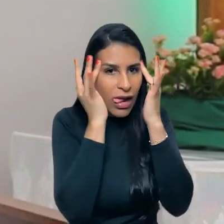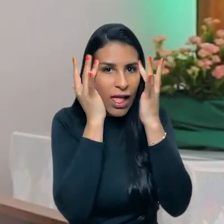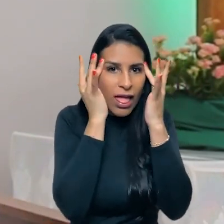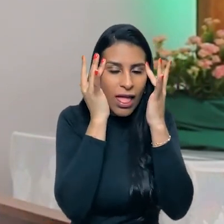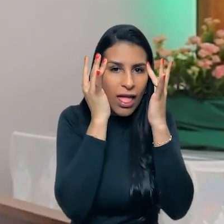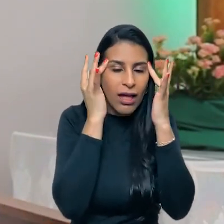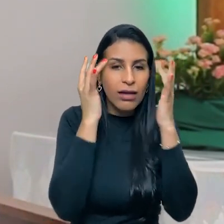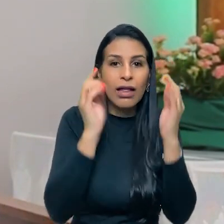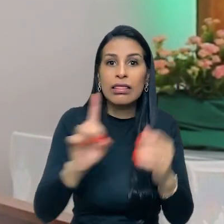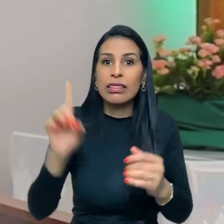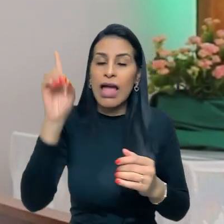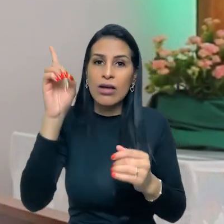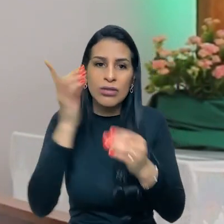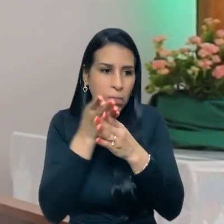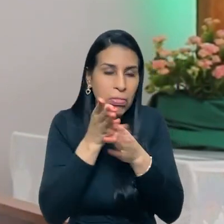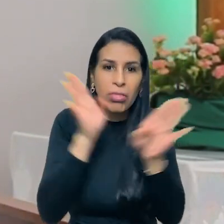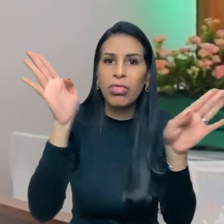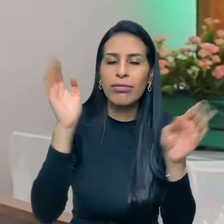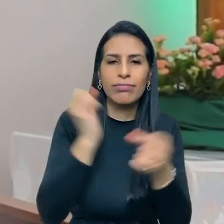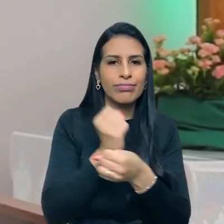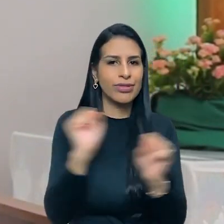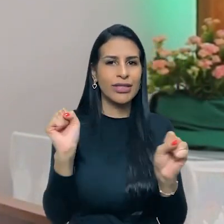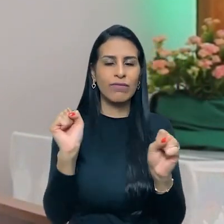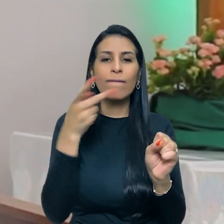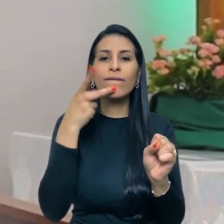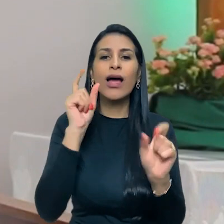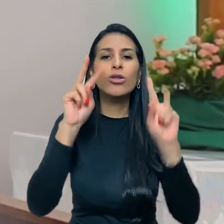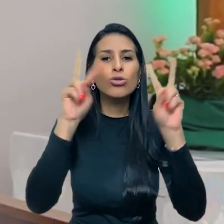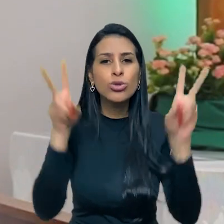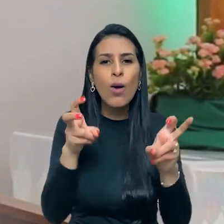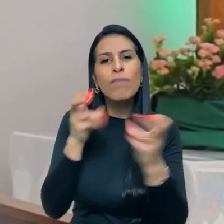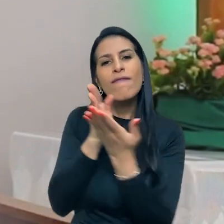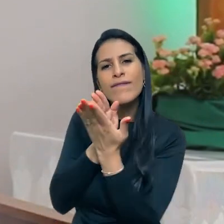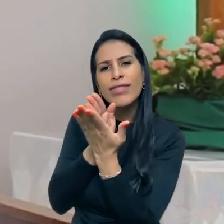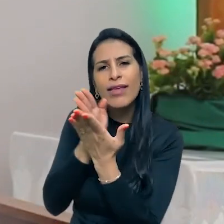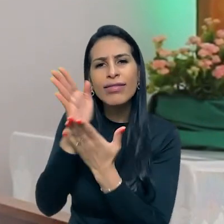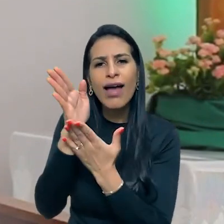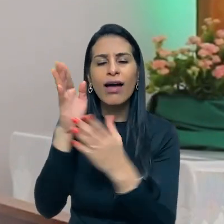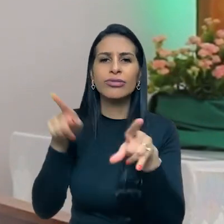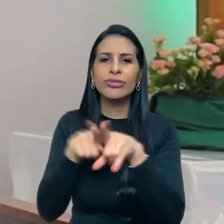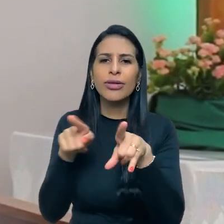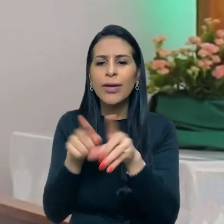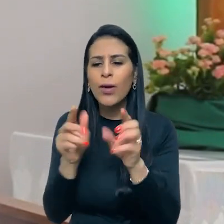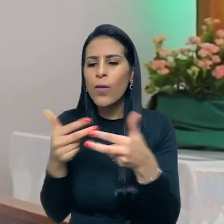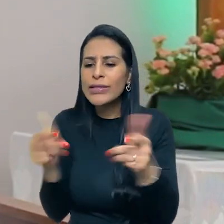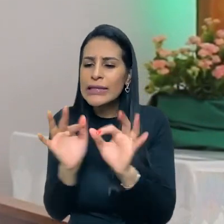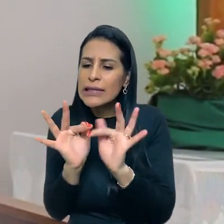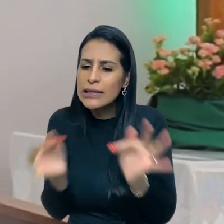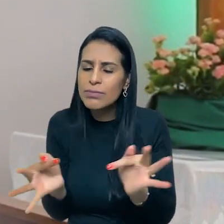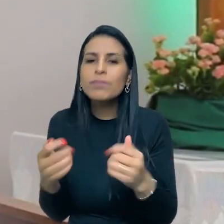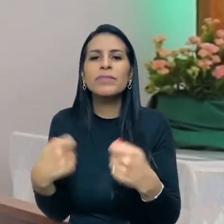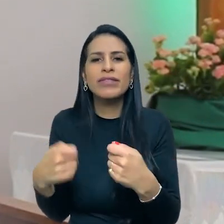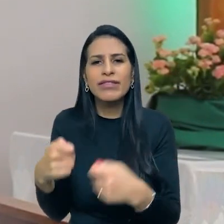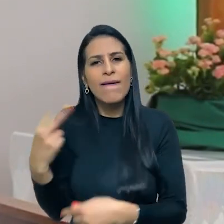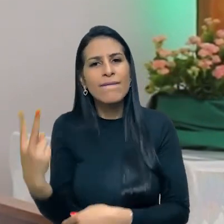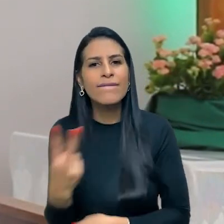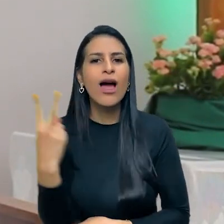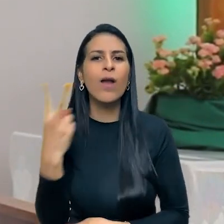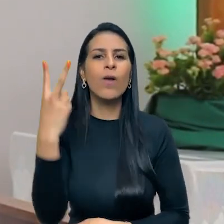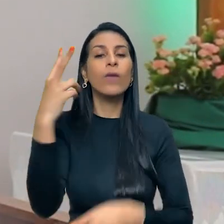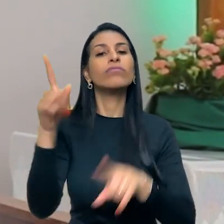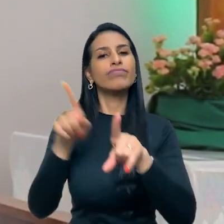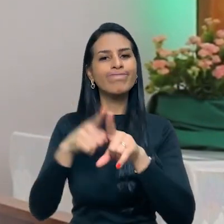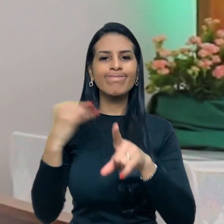e às riquezas. Chama a atenção para a fidelidade e a valorização das pequenas coisas e para